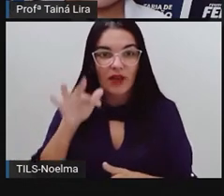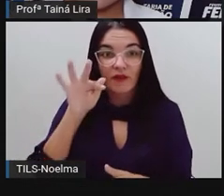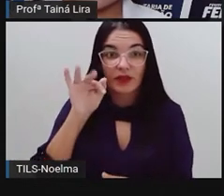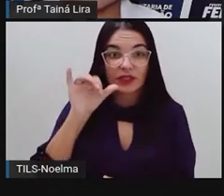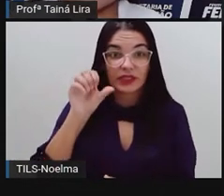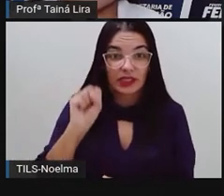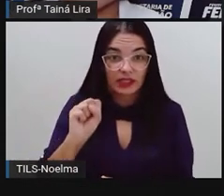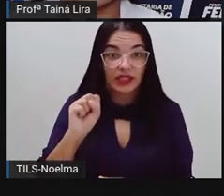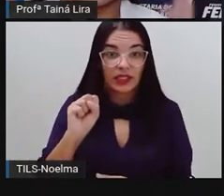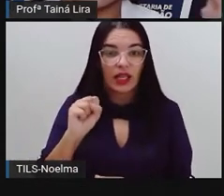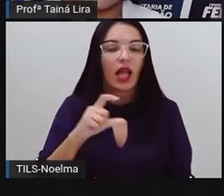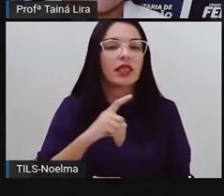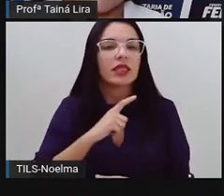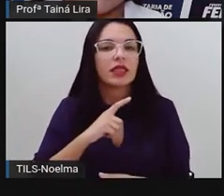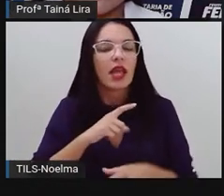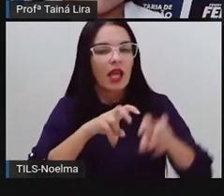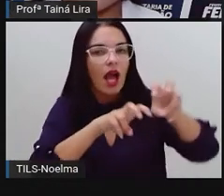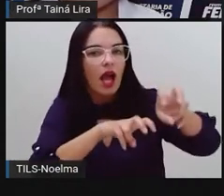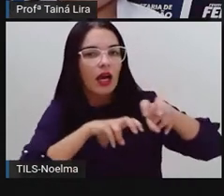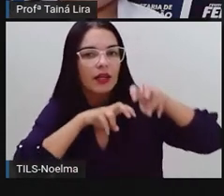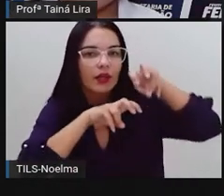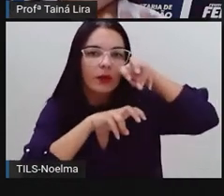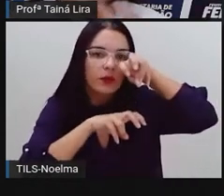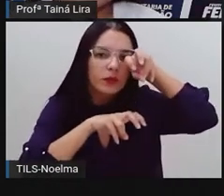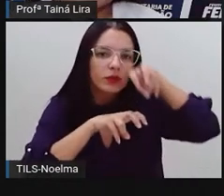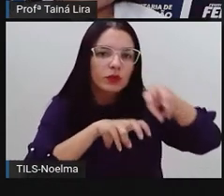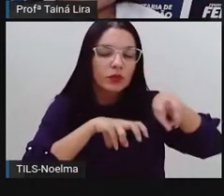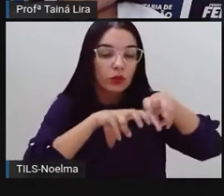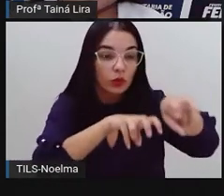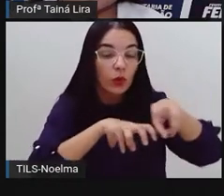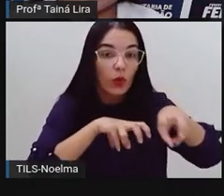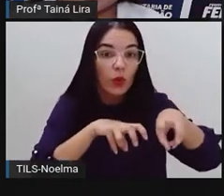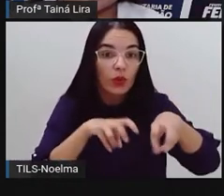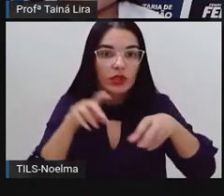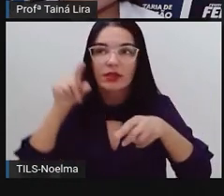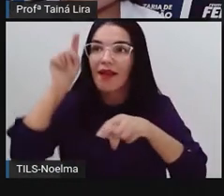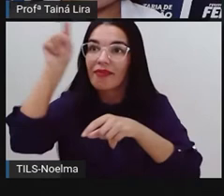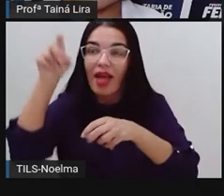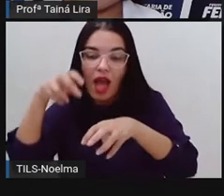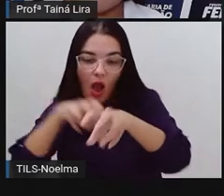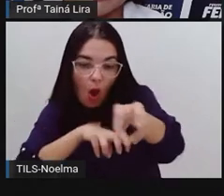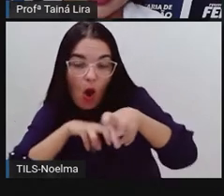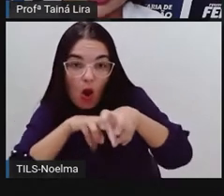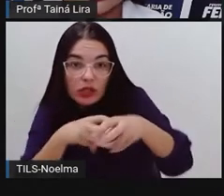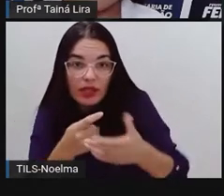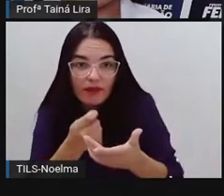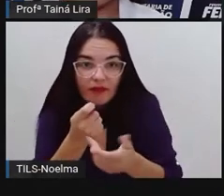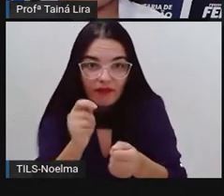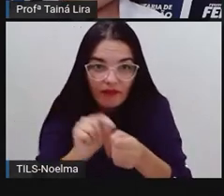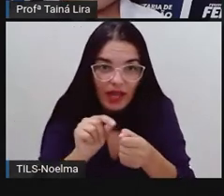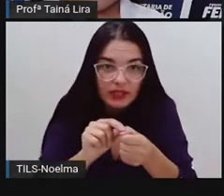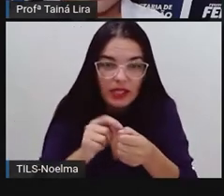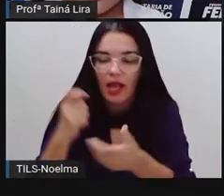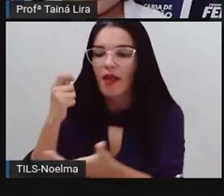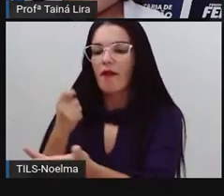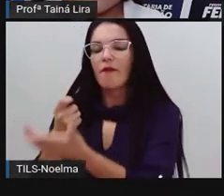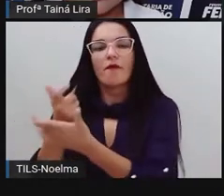muitos agricultores aí planto e vender seus produtos aqui em feira principalmente